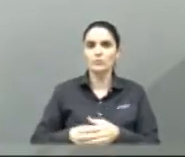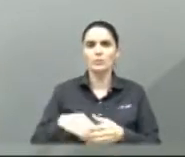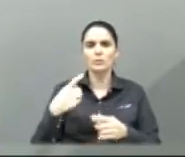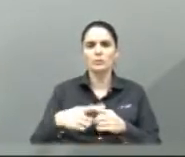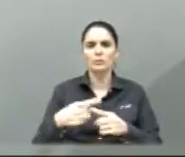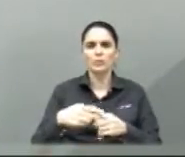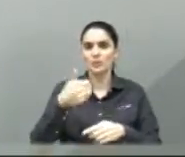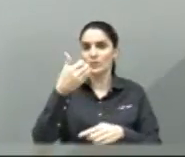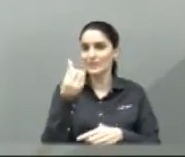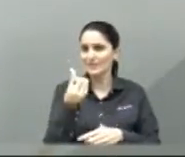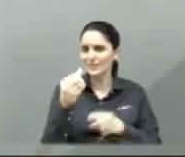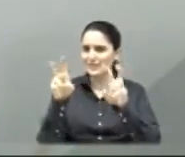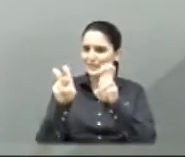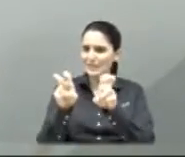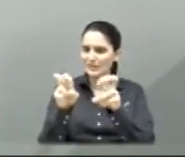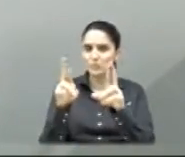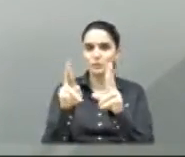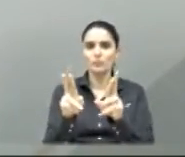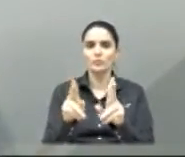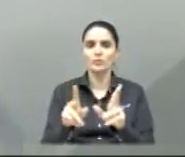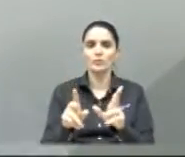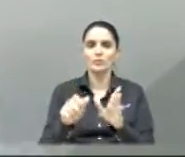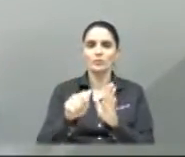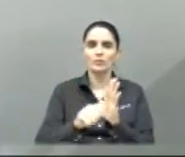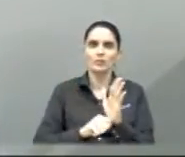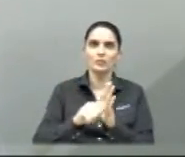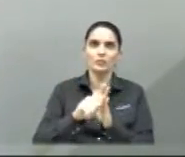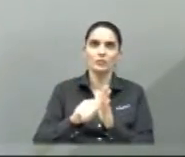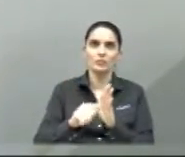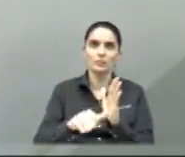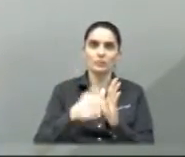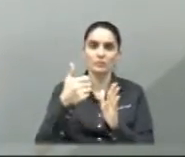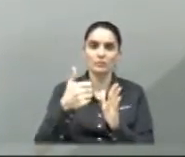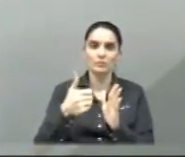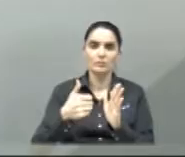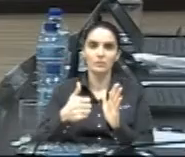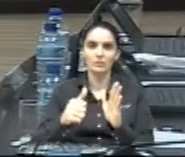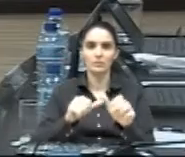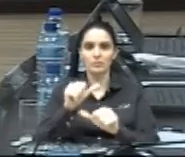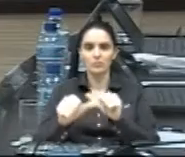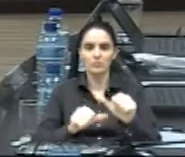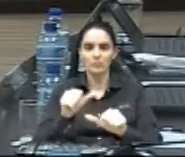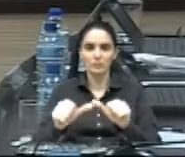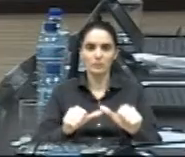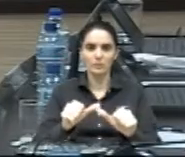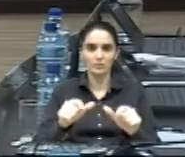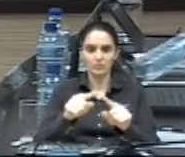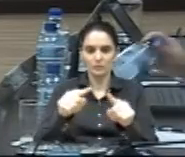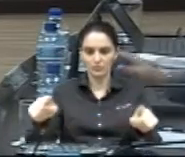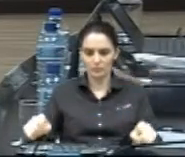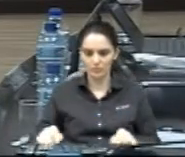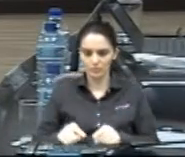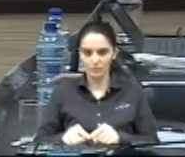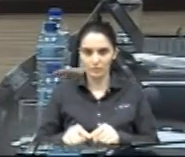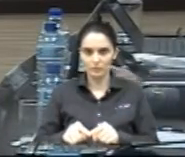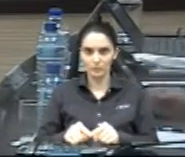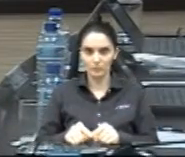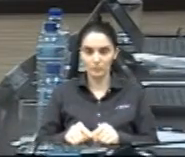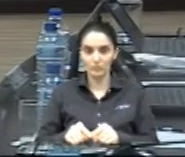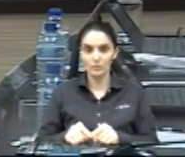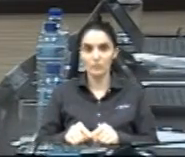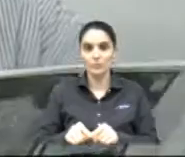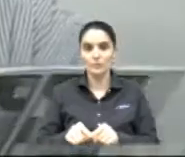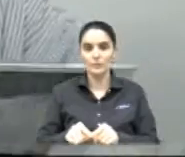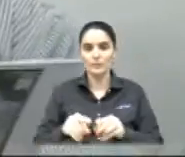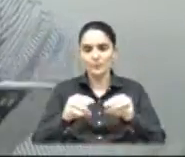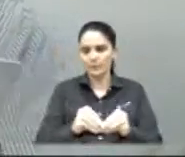diferentes. O artigo 1º, ele mudava o zoneamento para inserir no horto coisas